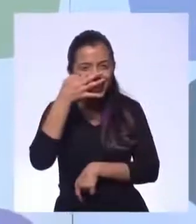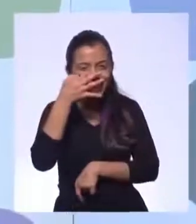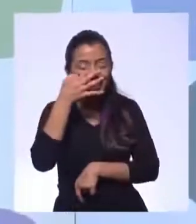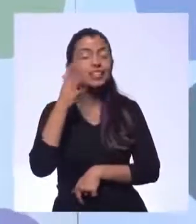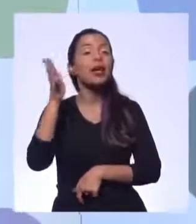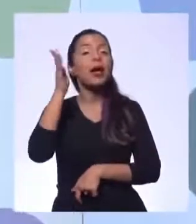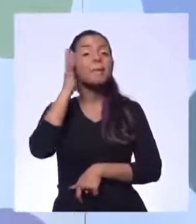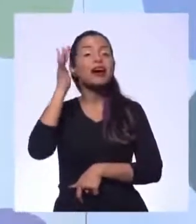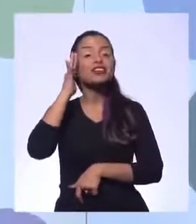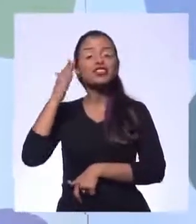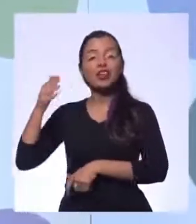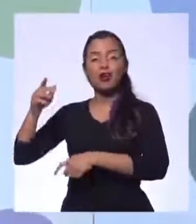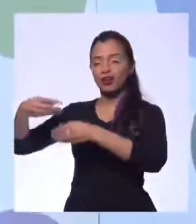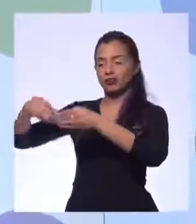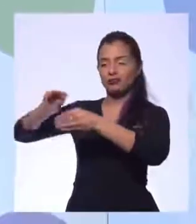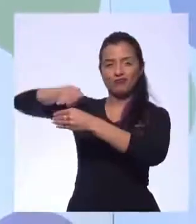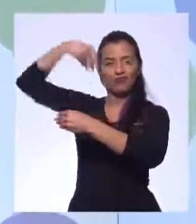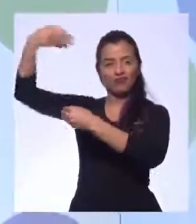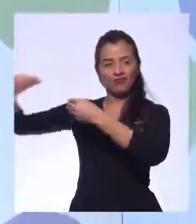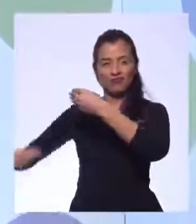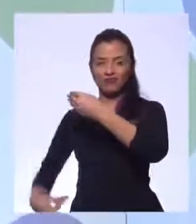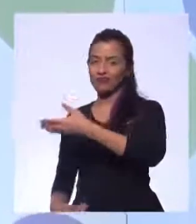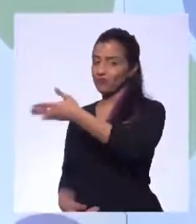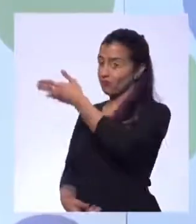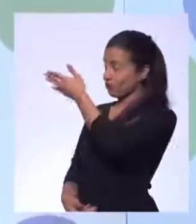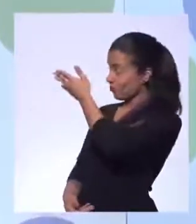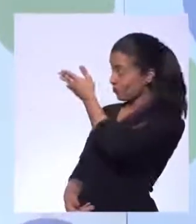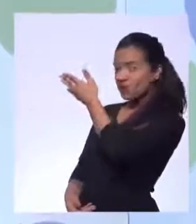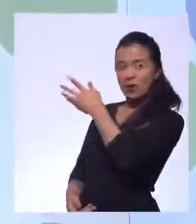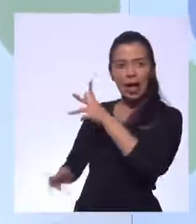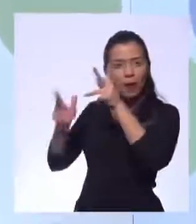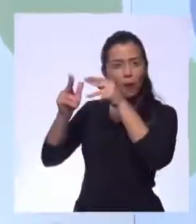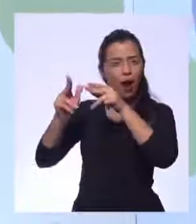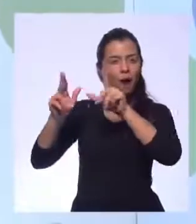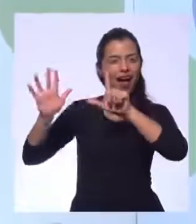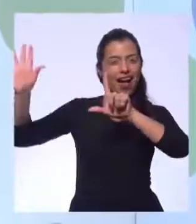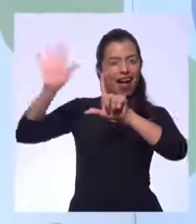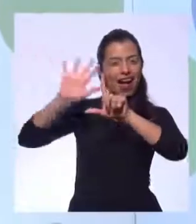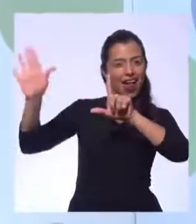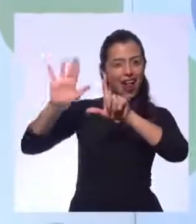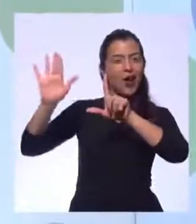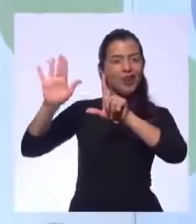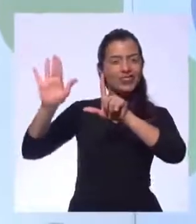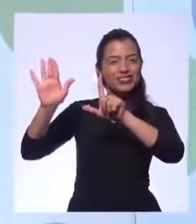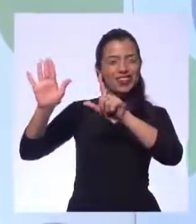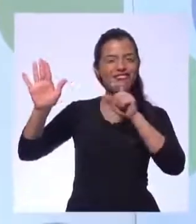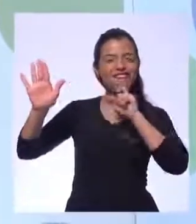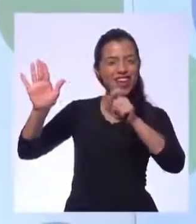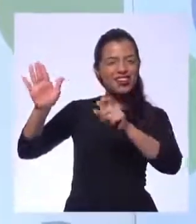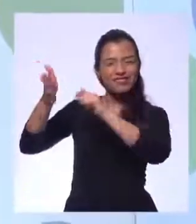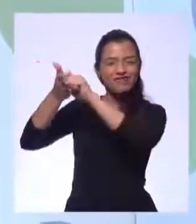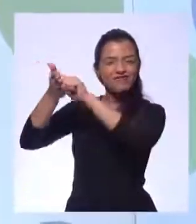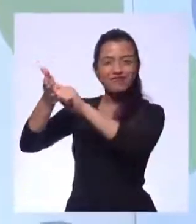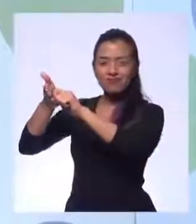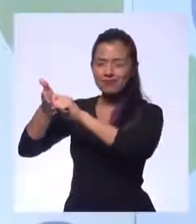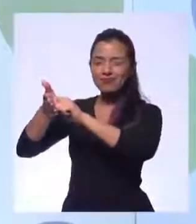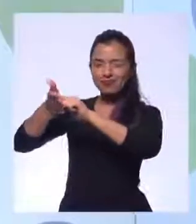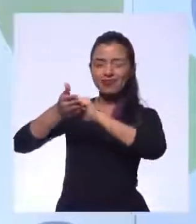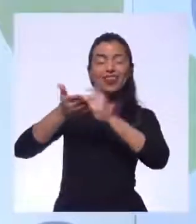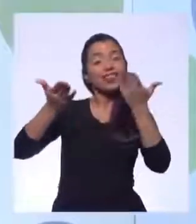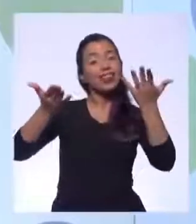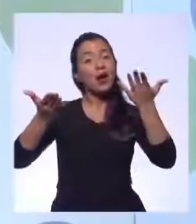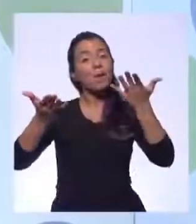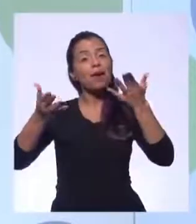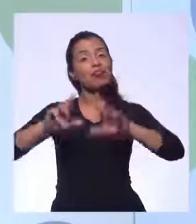é o quadro negro, aquela lousa verde. Estou aqui solta, mas olha só. É uma aula, assim,